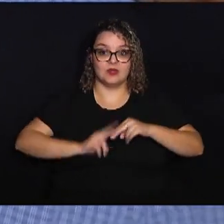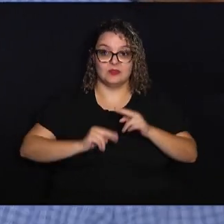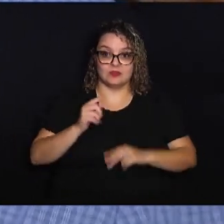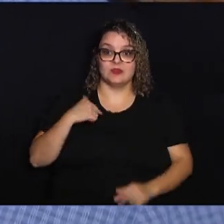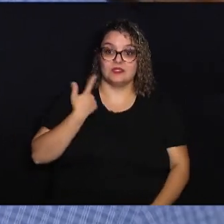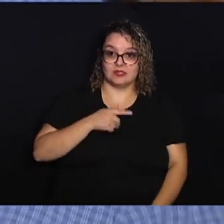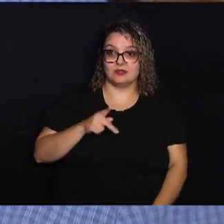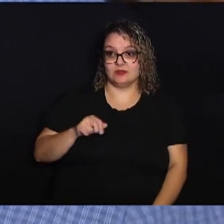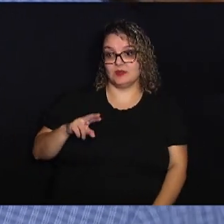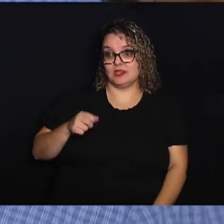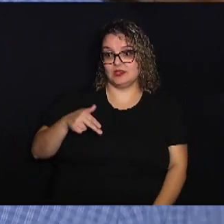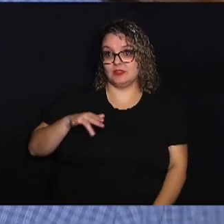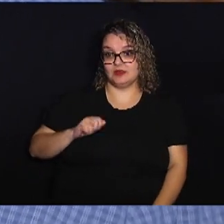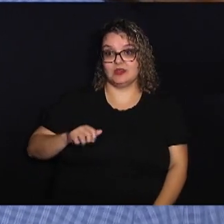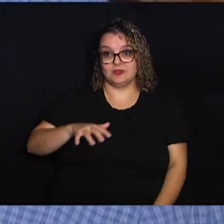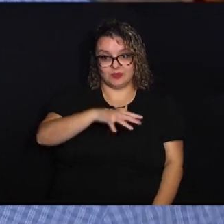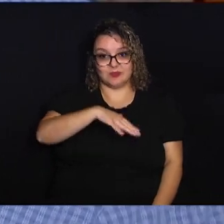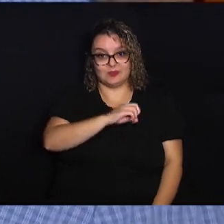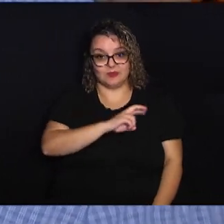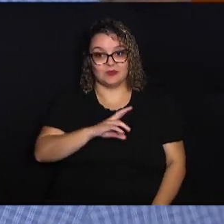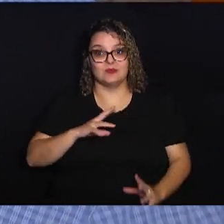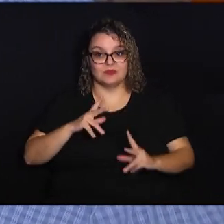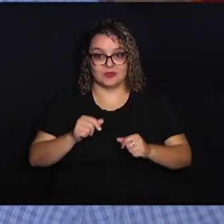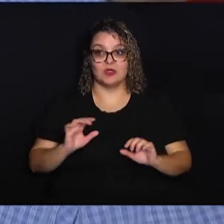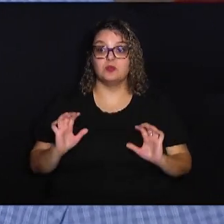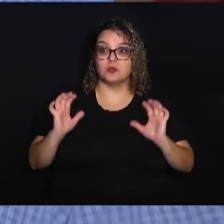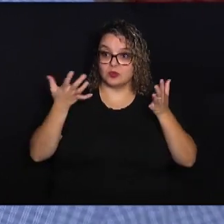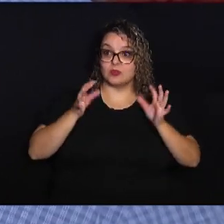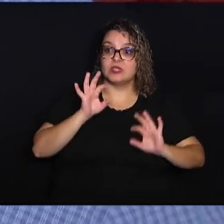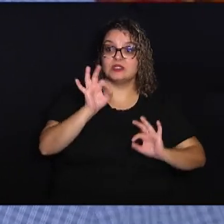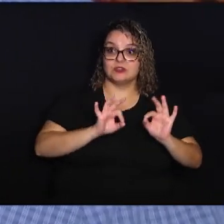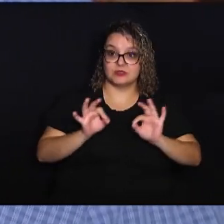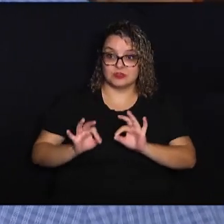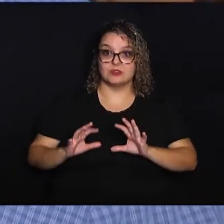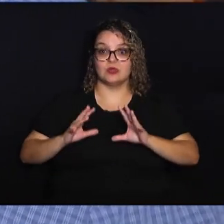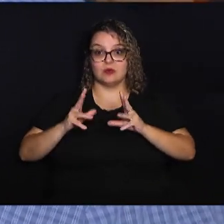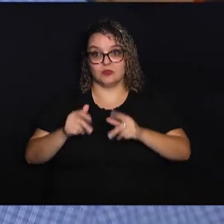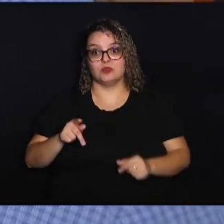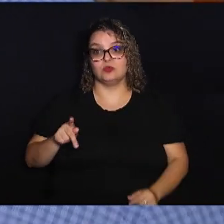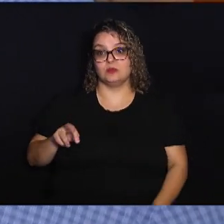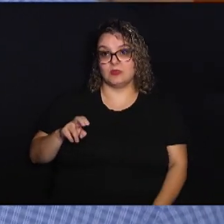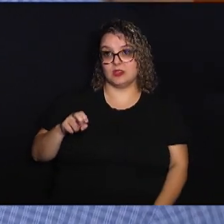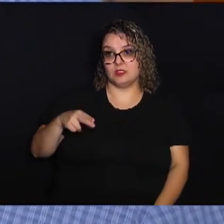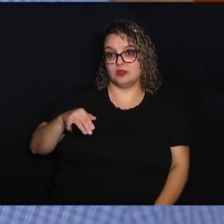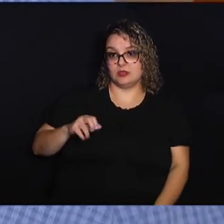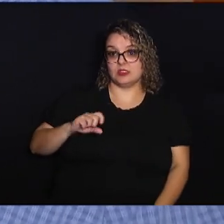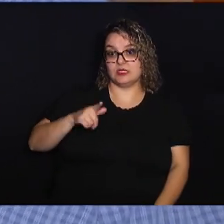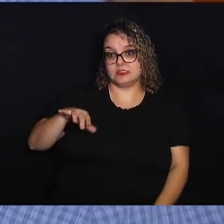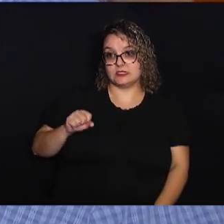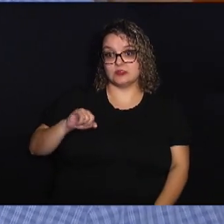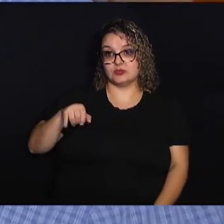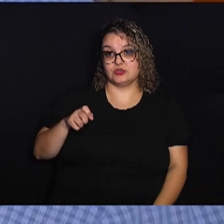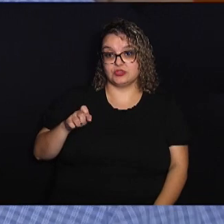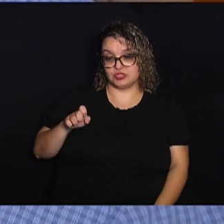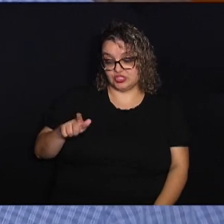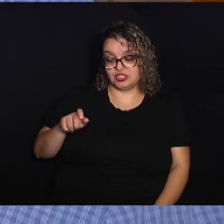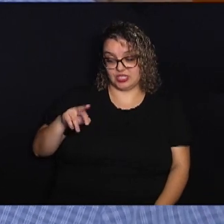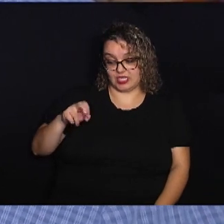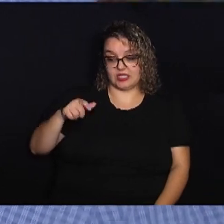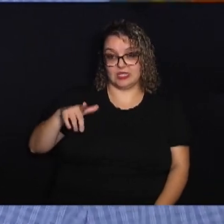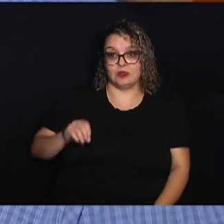assim, para a gente termos aqui em Campinas outros lugares, mais lugares para esse abastecimento e essa